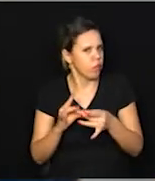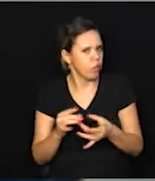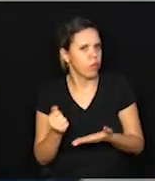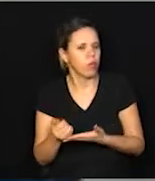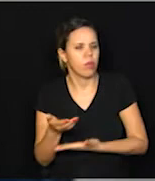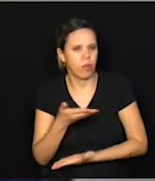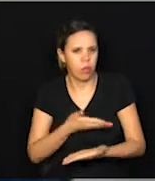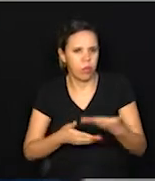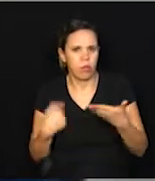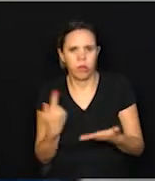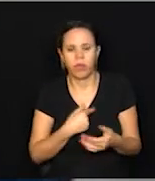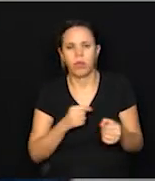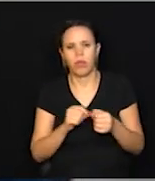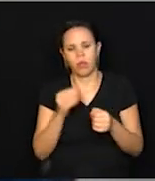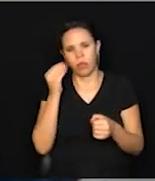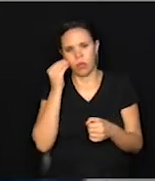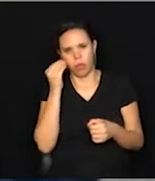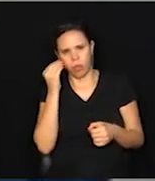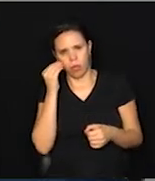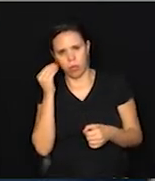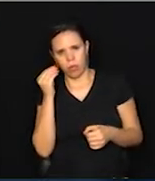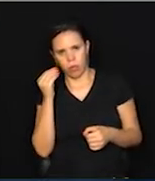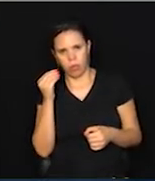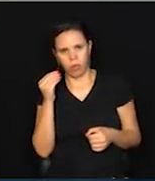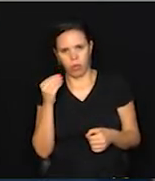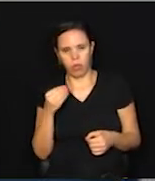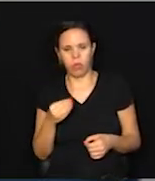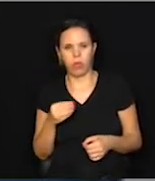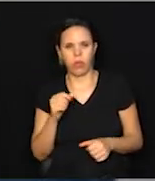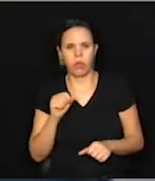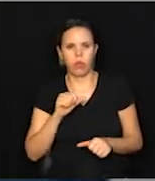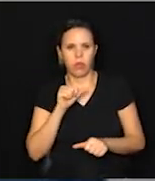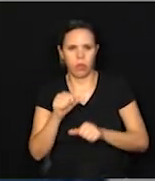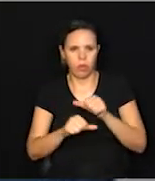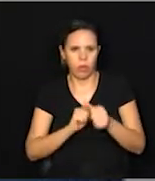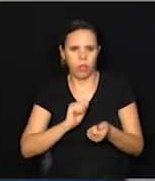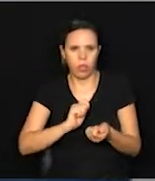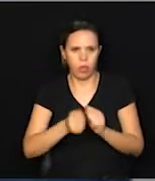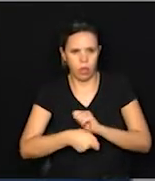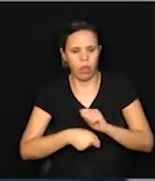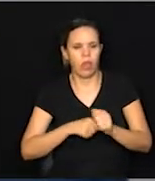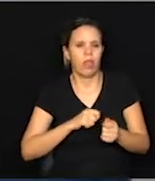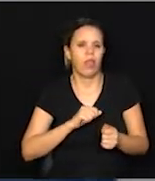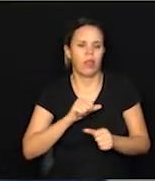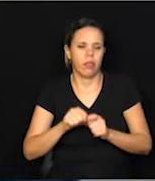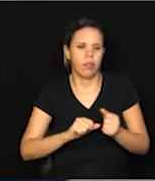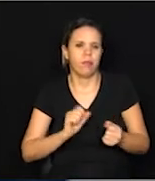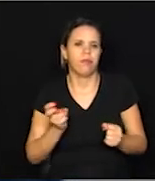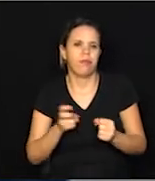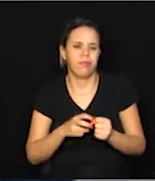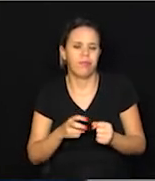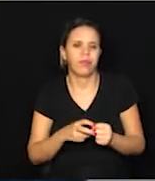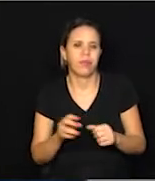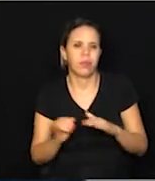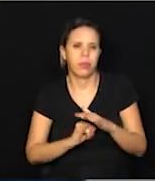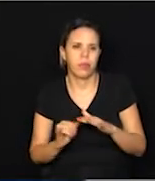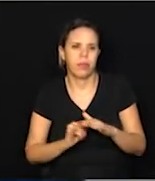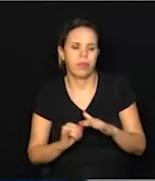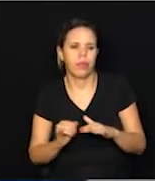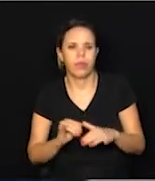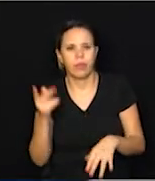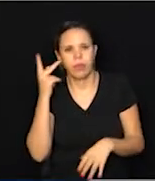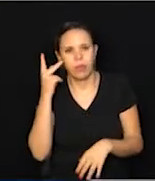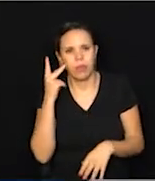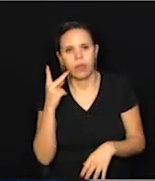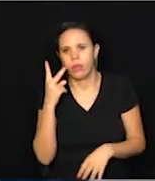que, como nós vamos fazer a testagem dessas mutações do vírus, deixamos com o Instituto em São Paulo, que não nos deu resposta